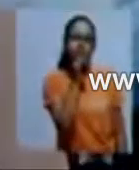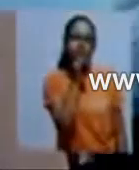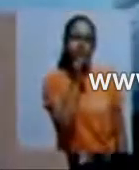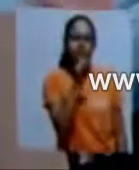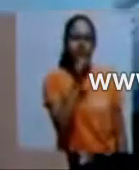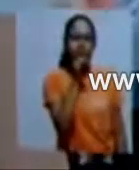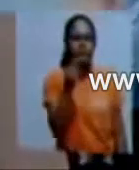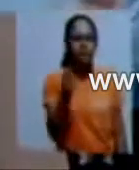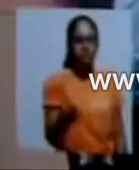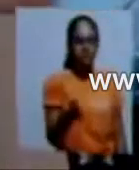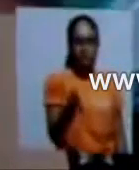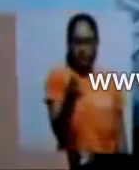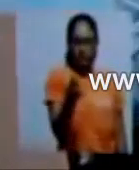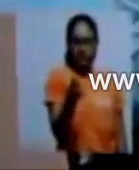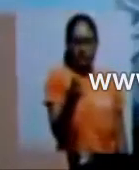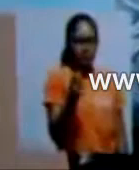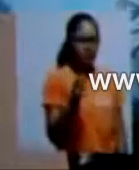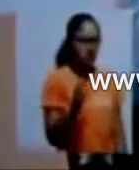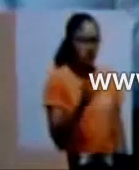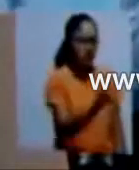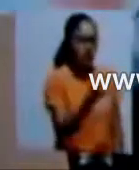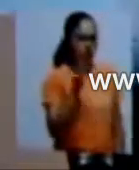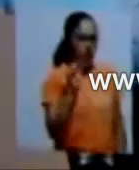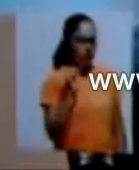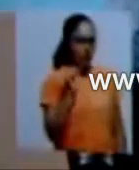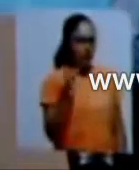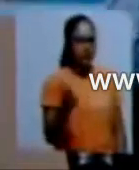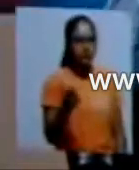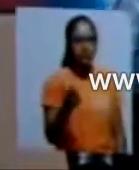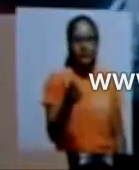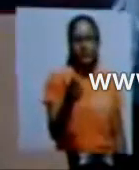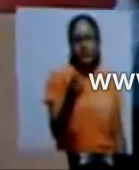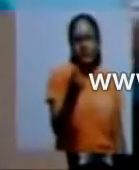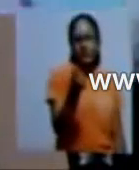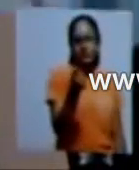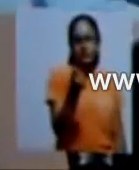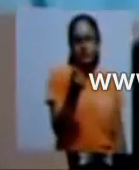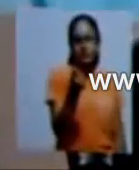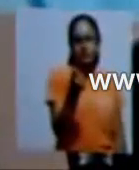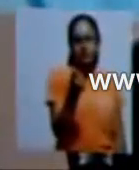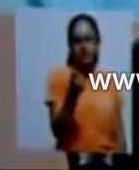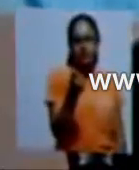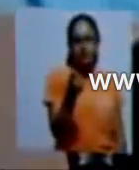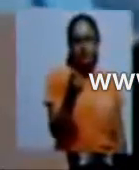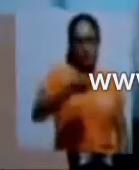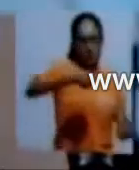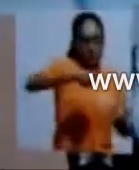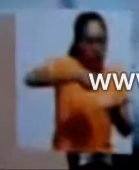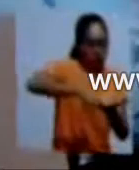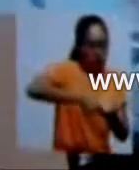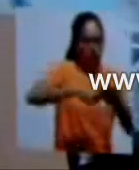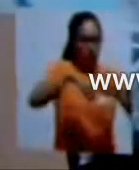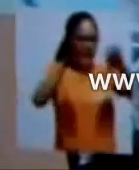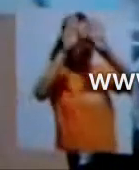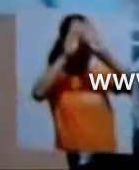Será que você pode pegar o dinheiro que você ganha e até o jeito que ganha esse dinheiro e colocar o carimbo do